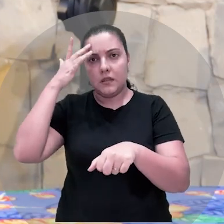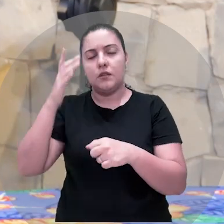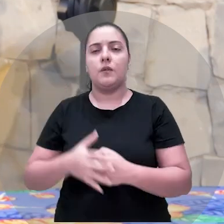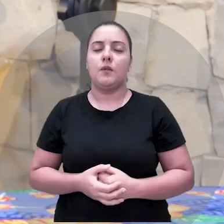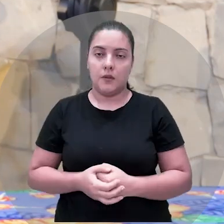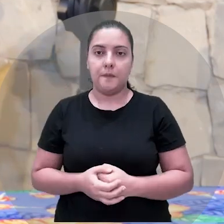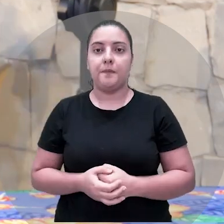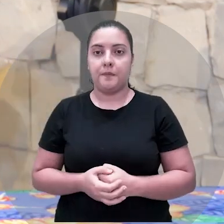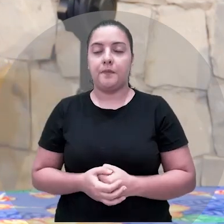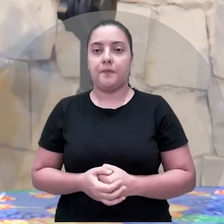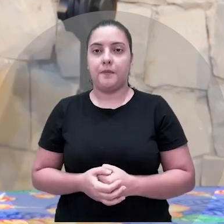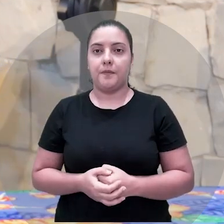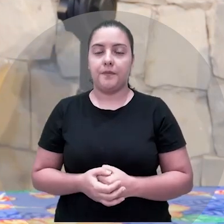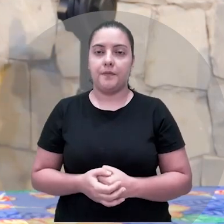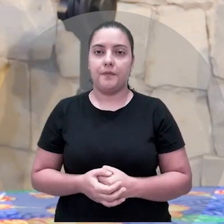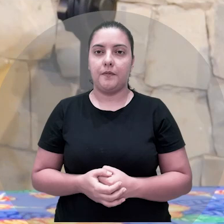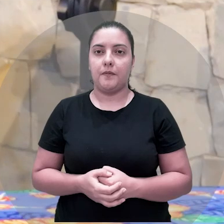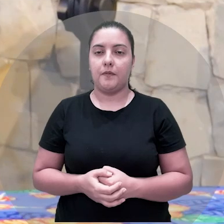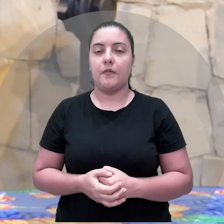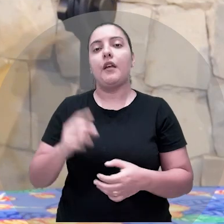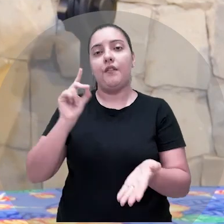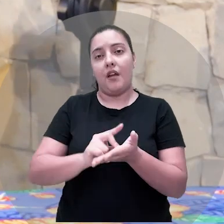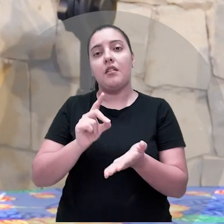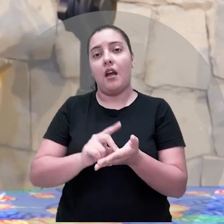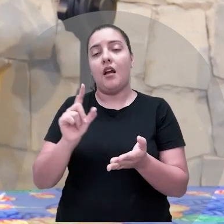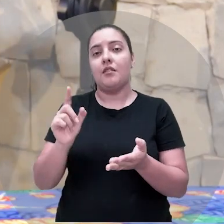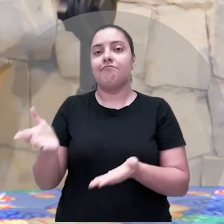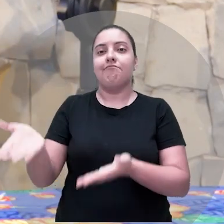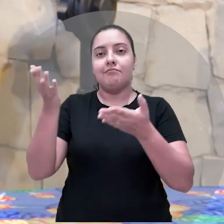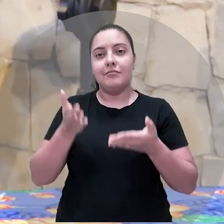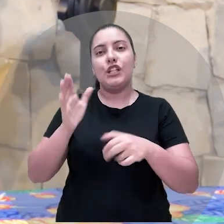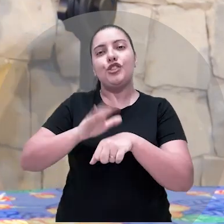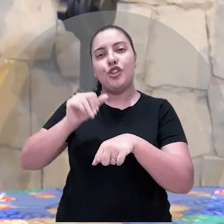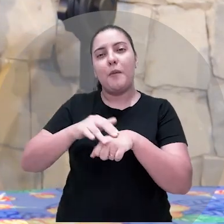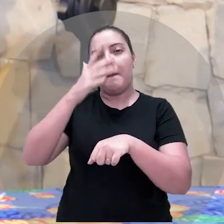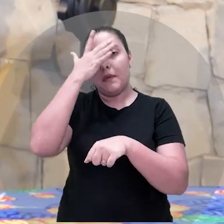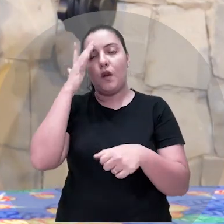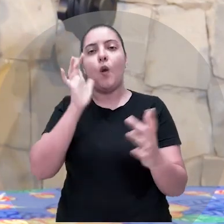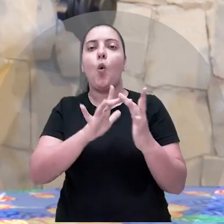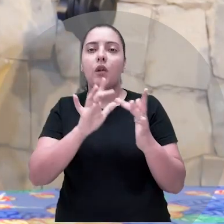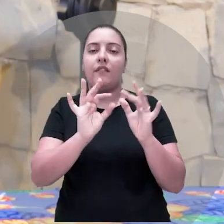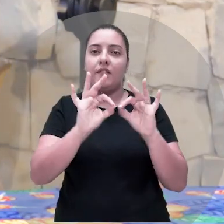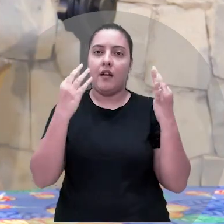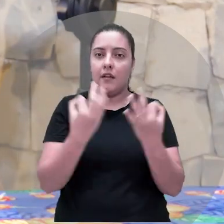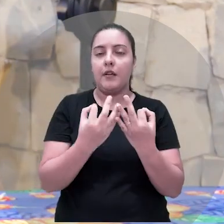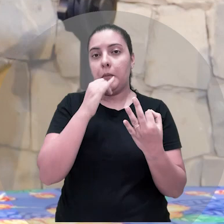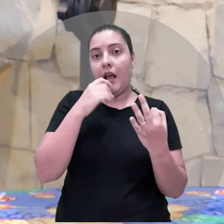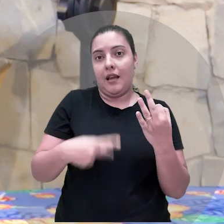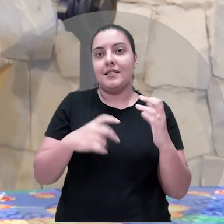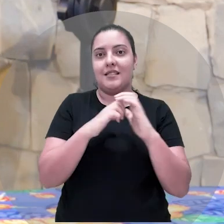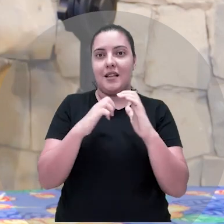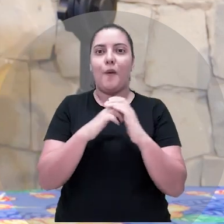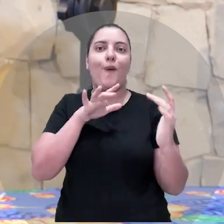de música né então não sei Talvez pensar em alguma coisa para a área da informática alguma coisa assim que abre